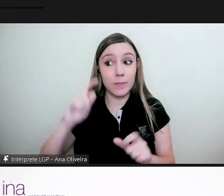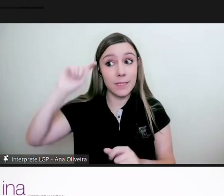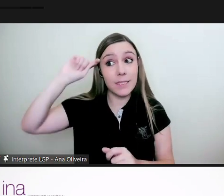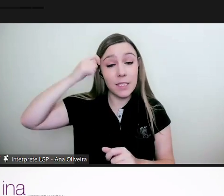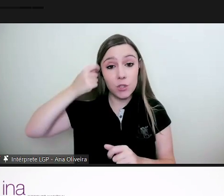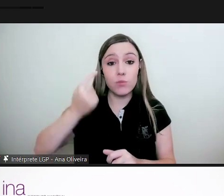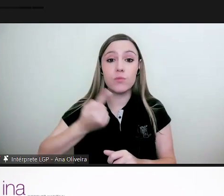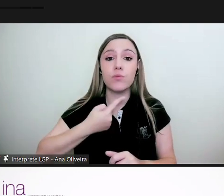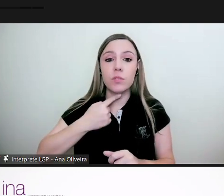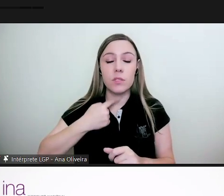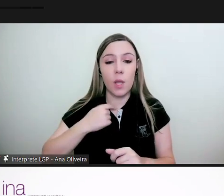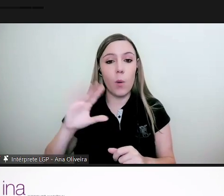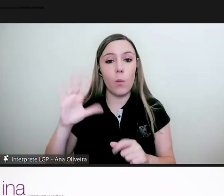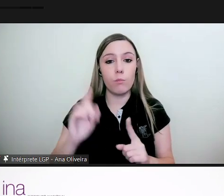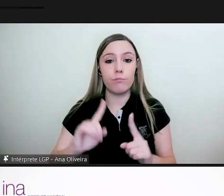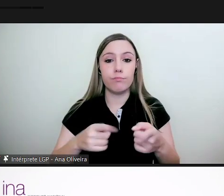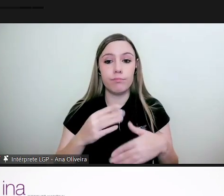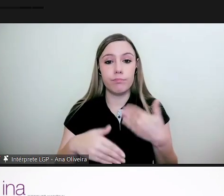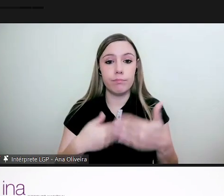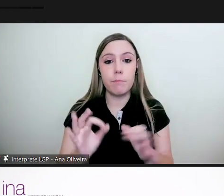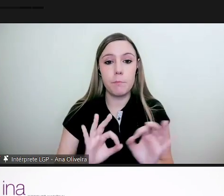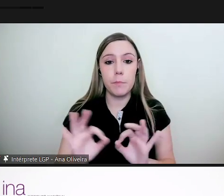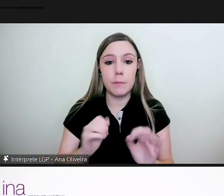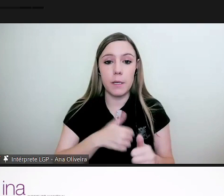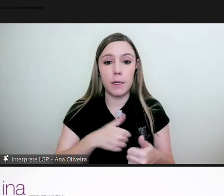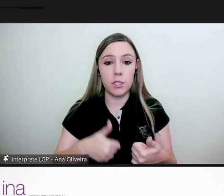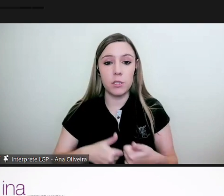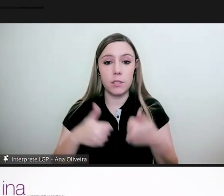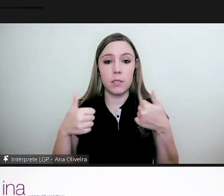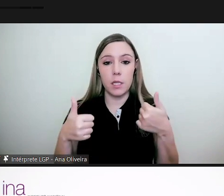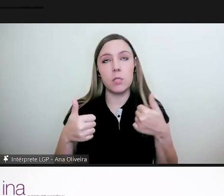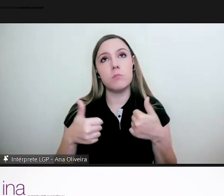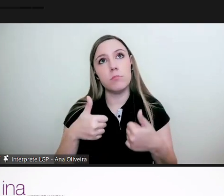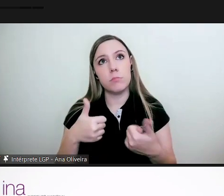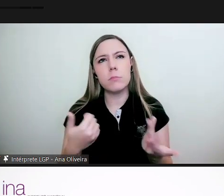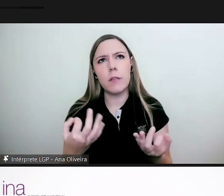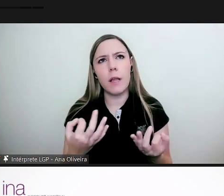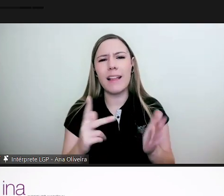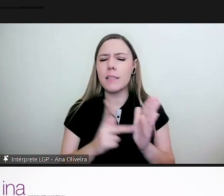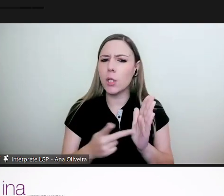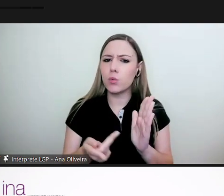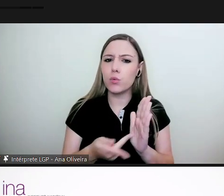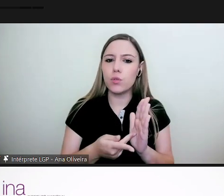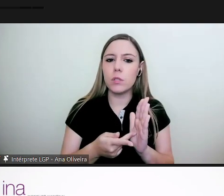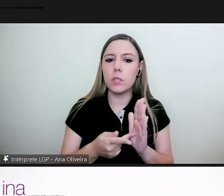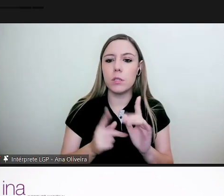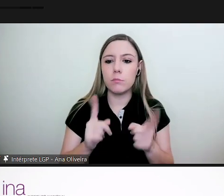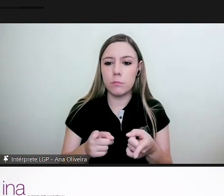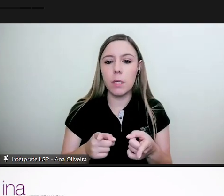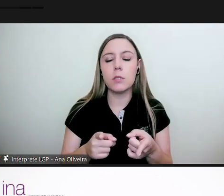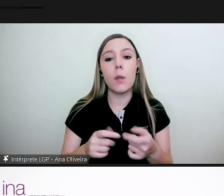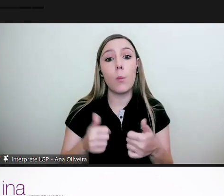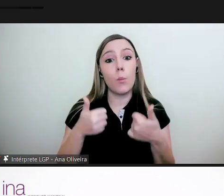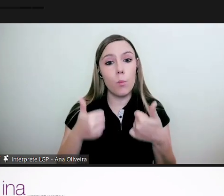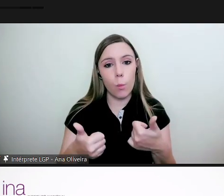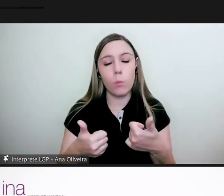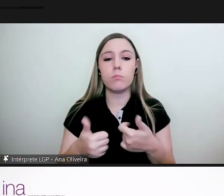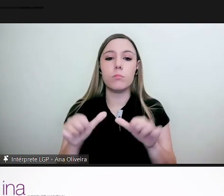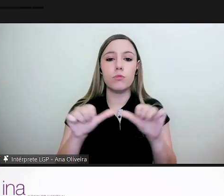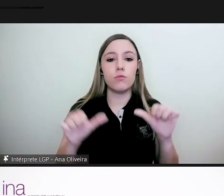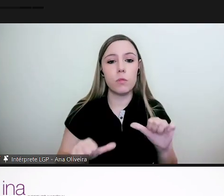digitais na implementação das cidades. É bom que a tecnologia seja implementada, os sistemas inteligentes no